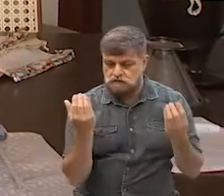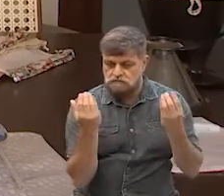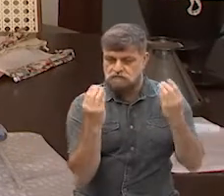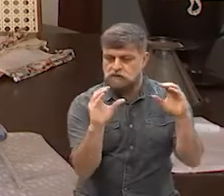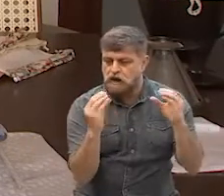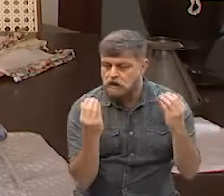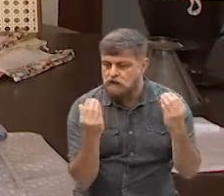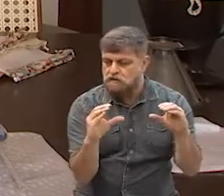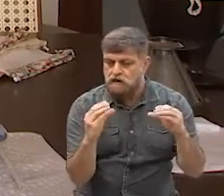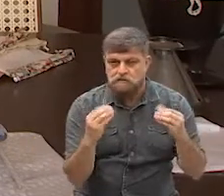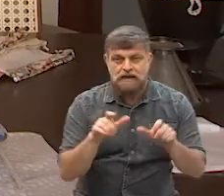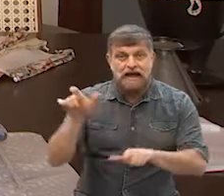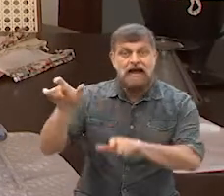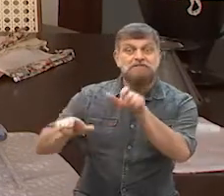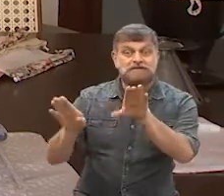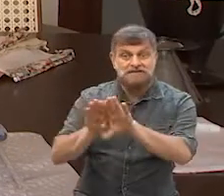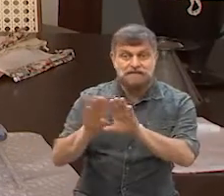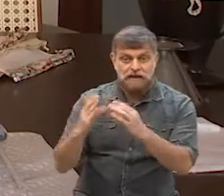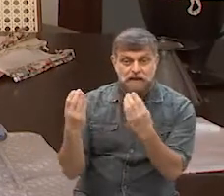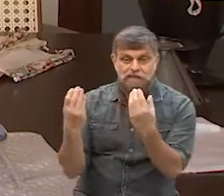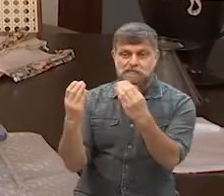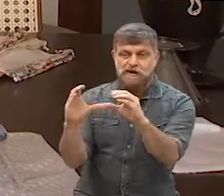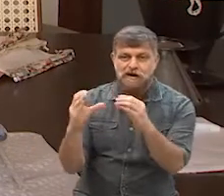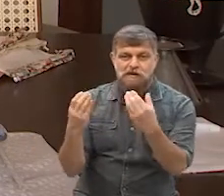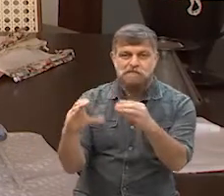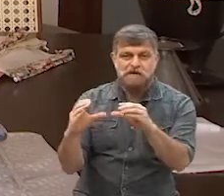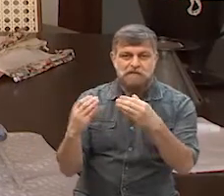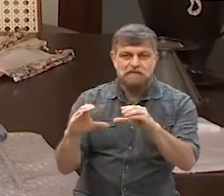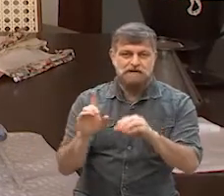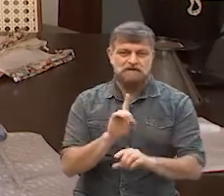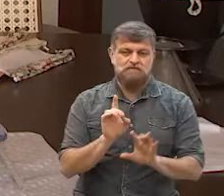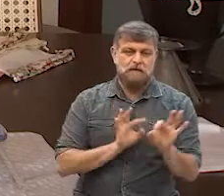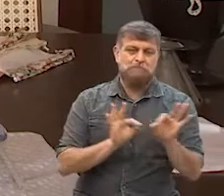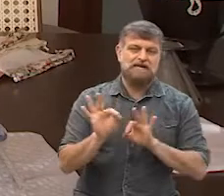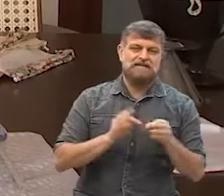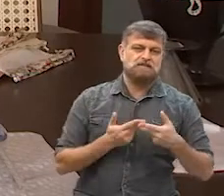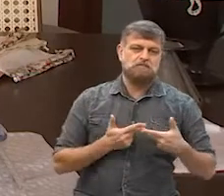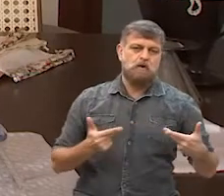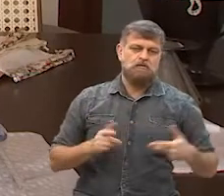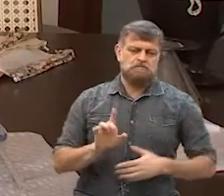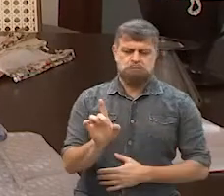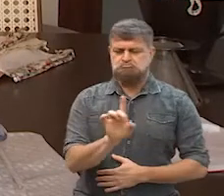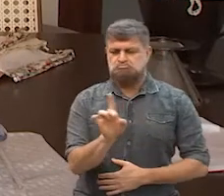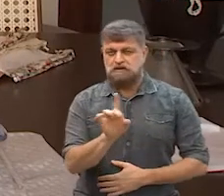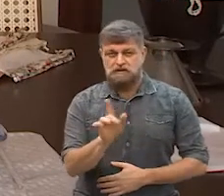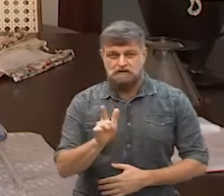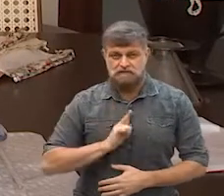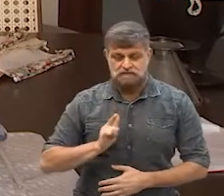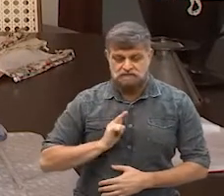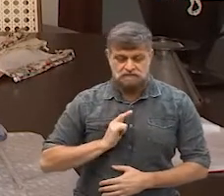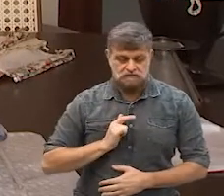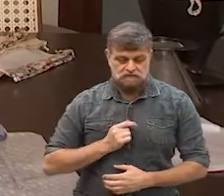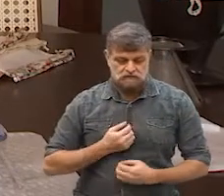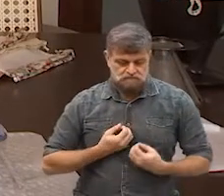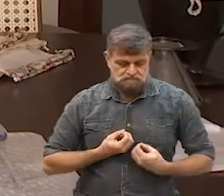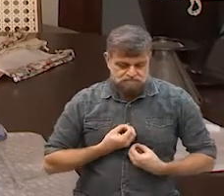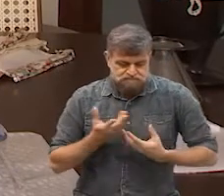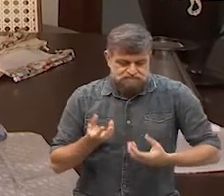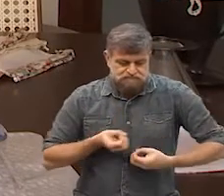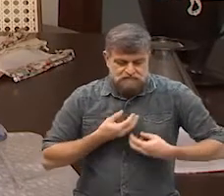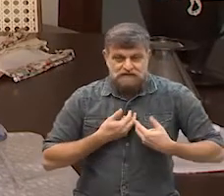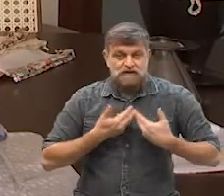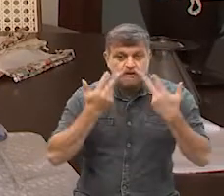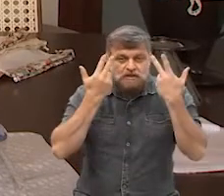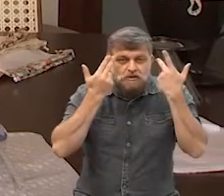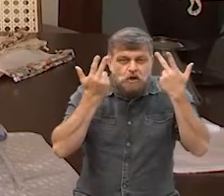começaram a fazer e postar juntos. Então não foi uma coisa planejada, né? Foi uma coisa orgânica,